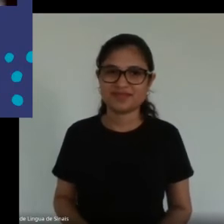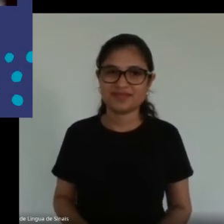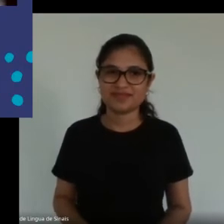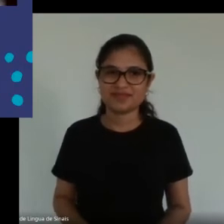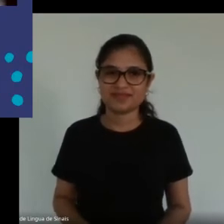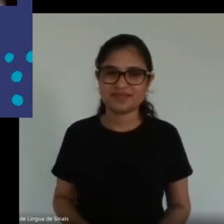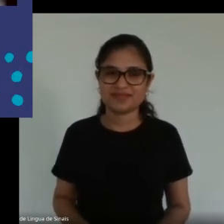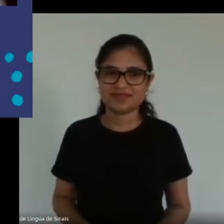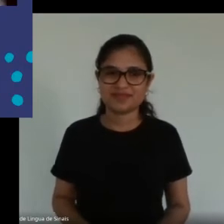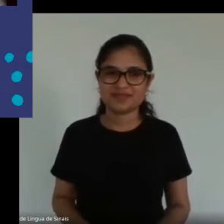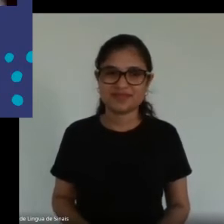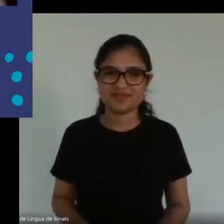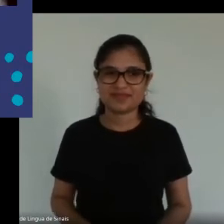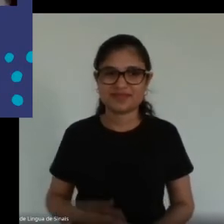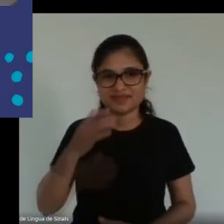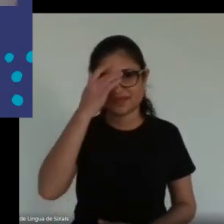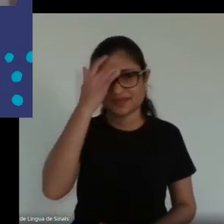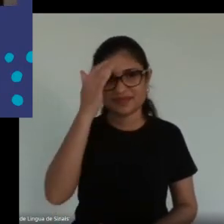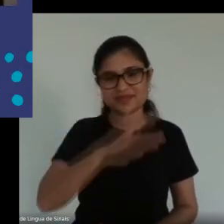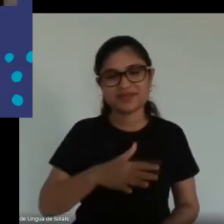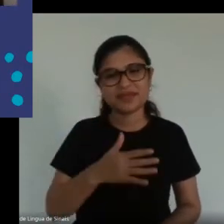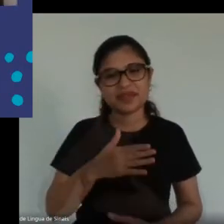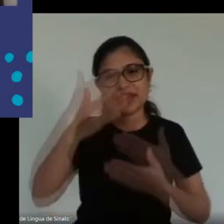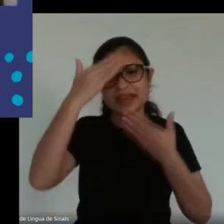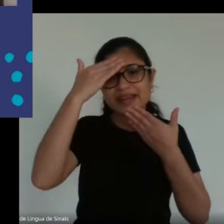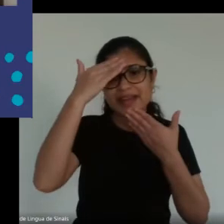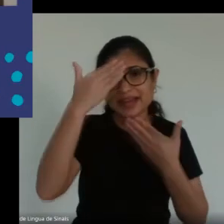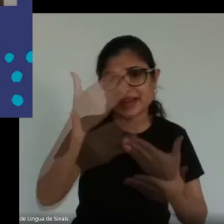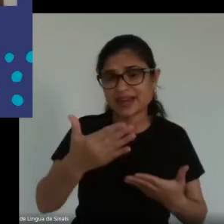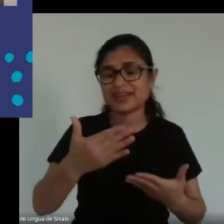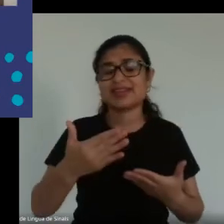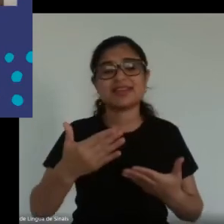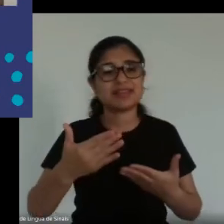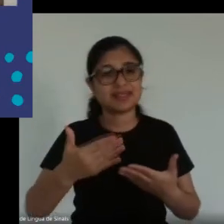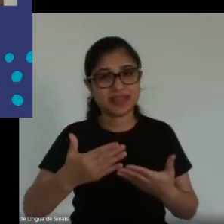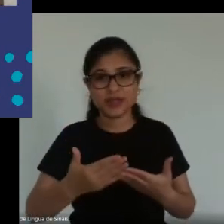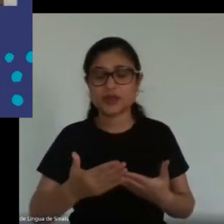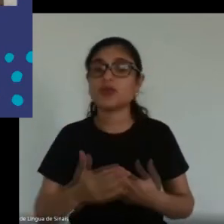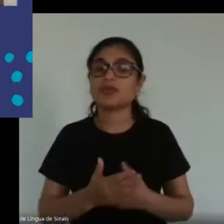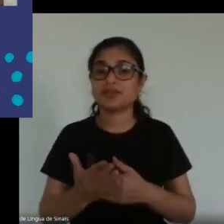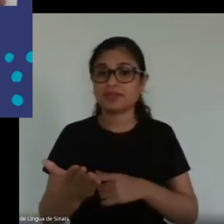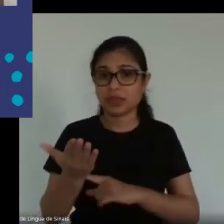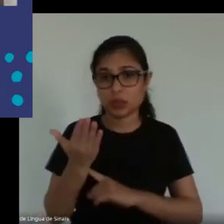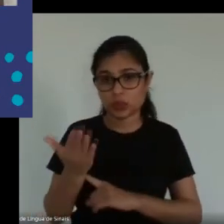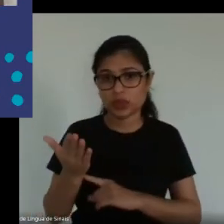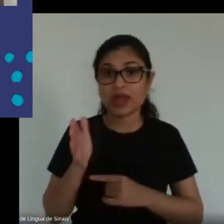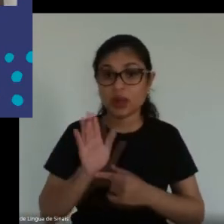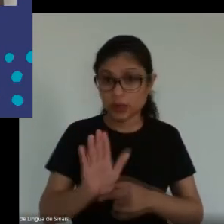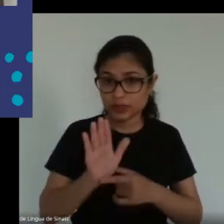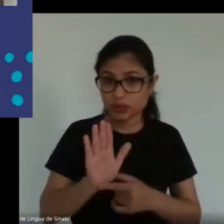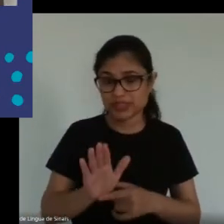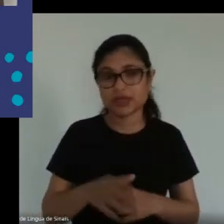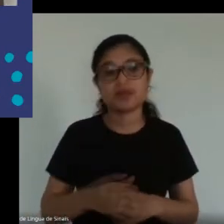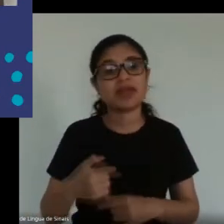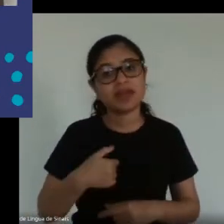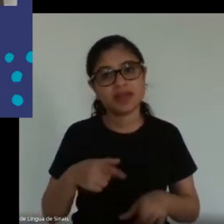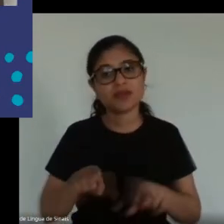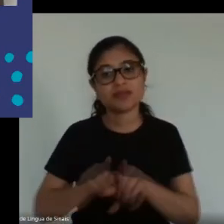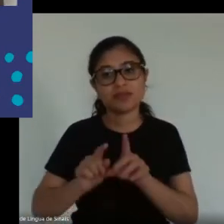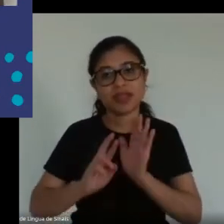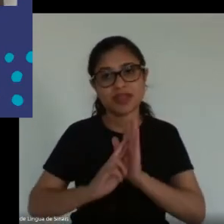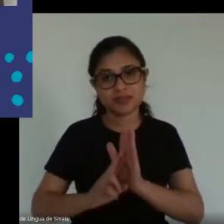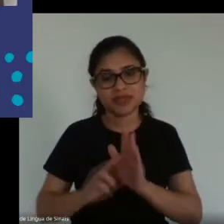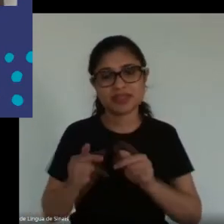O pessoal está agradecendo bastante, adoraram a discussão, está agradecendo as contribuições. E eu também, em nome